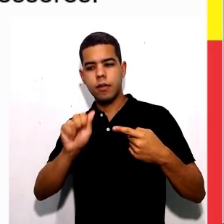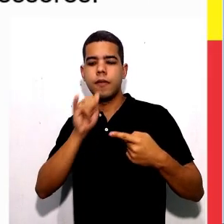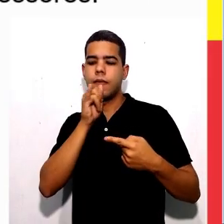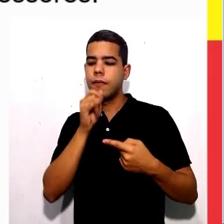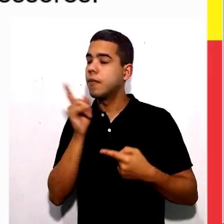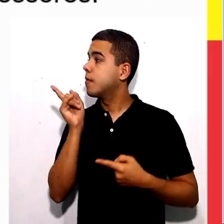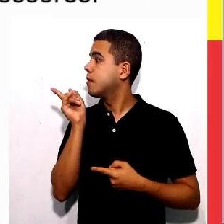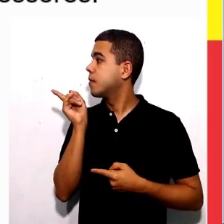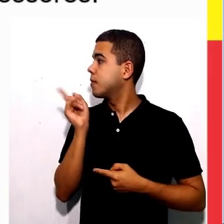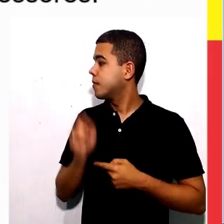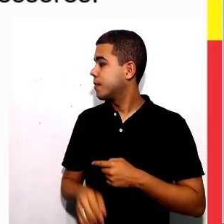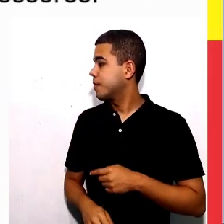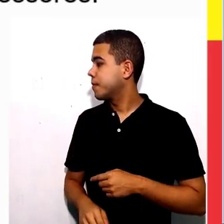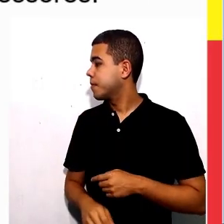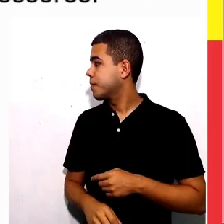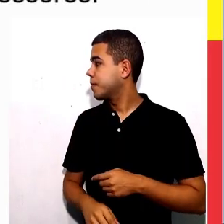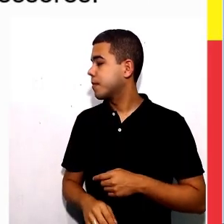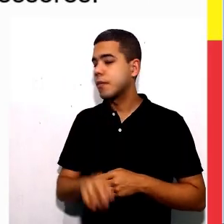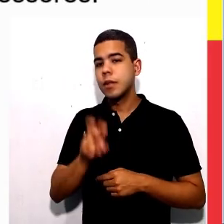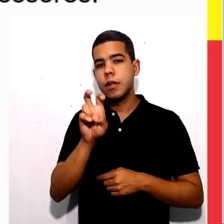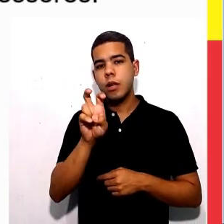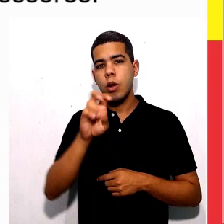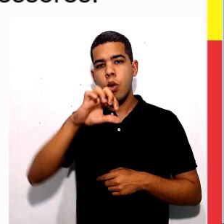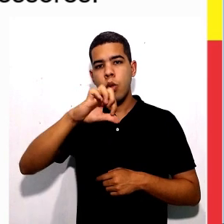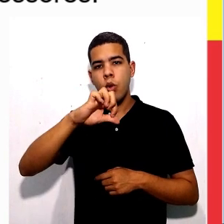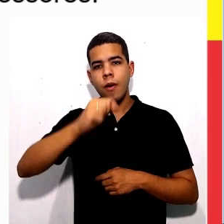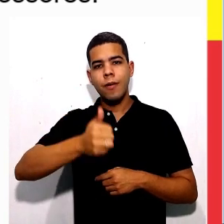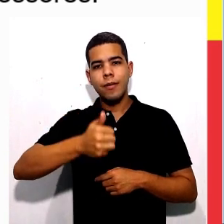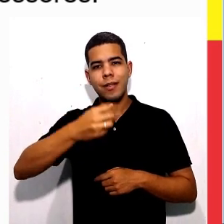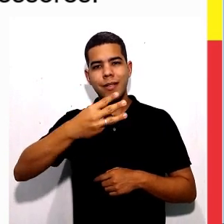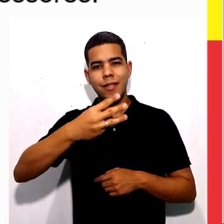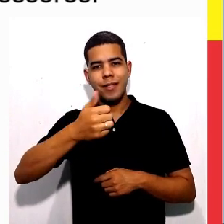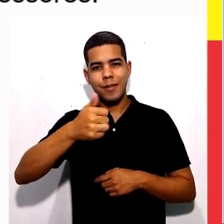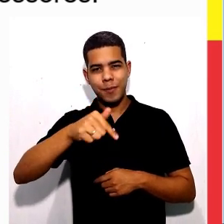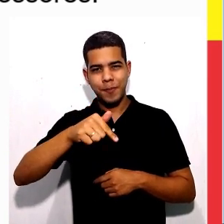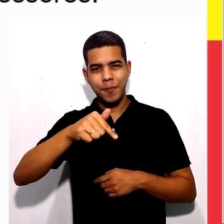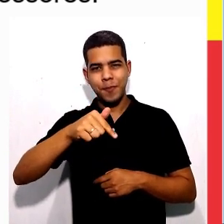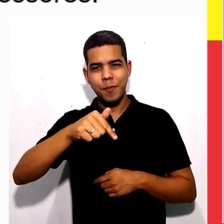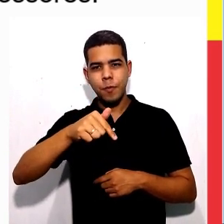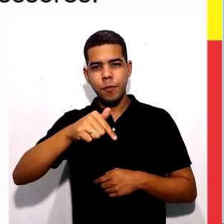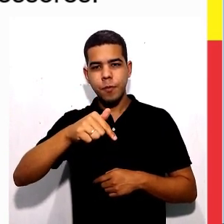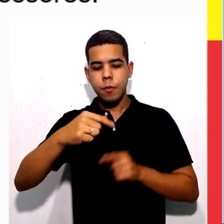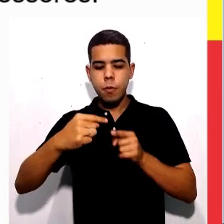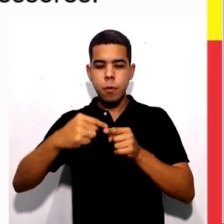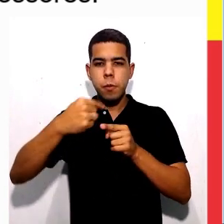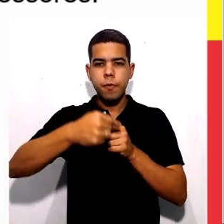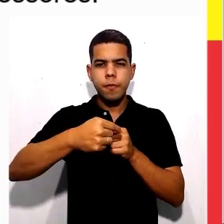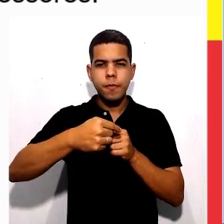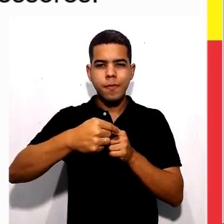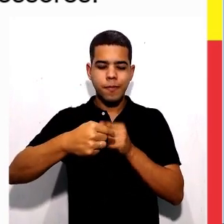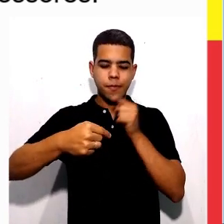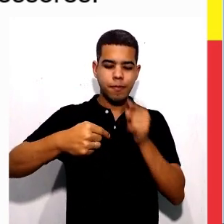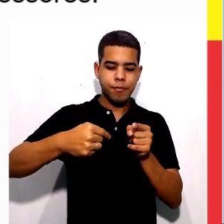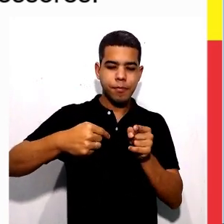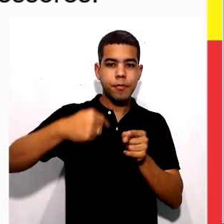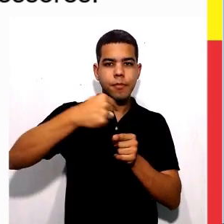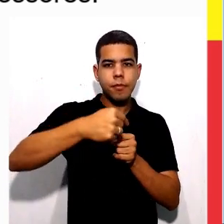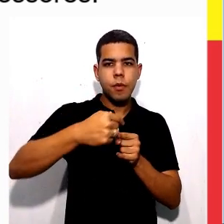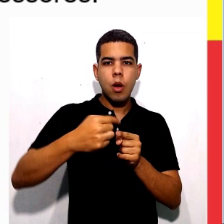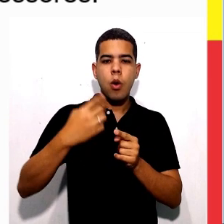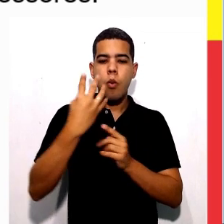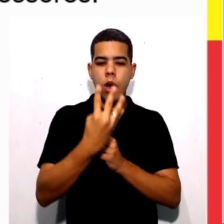5, 9, 13 e 17, conforme você vê aí na tela, de um para o outro aumenta de 4 em